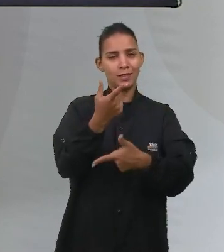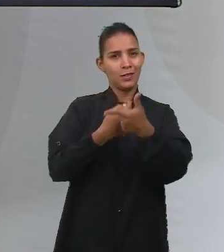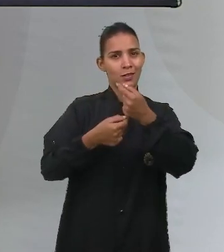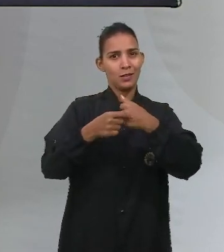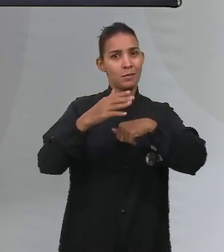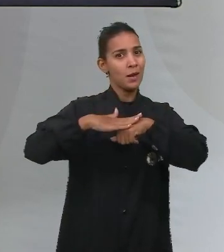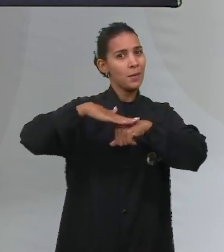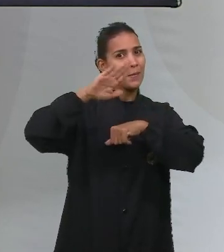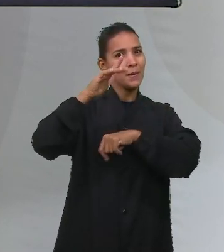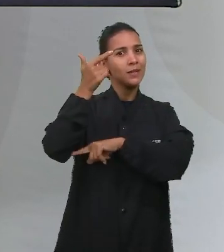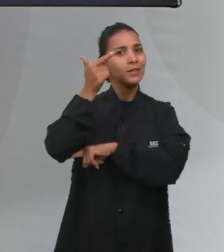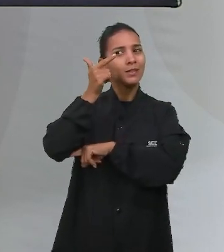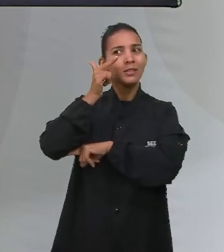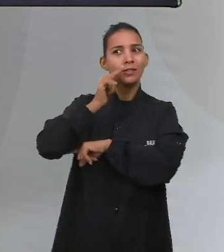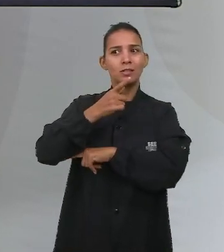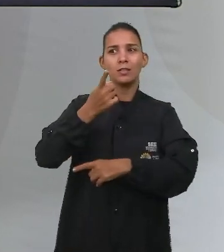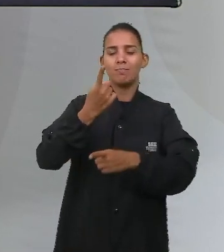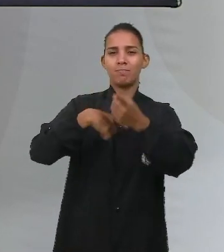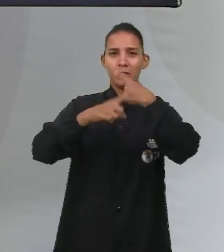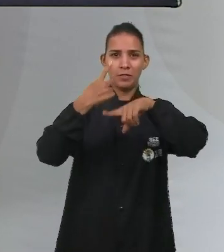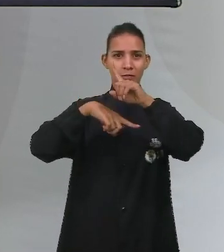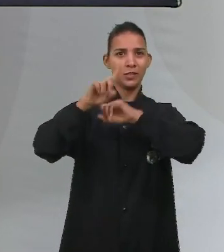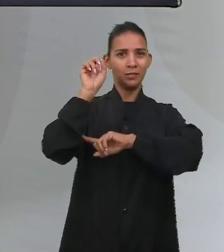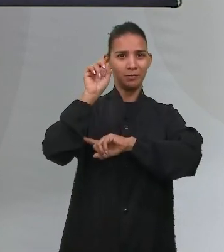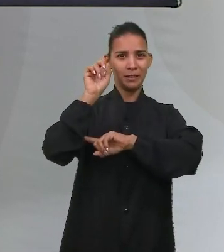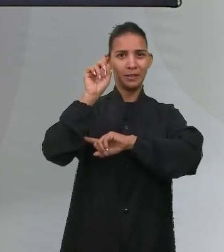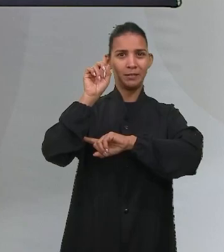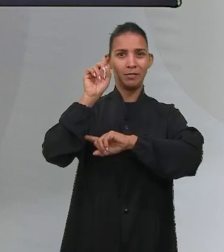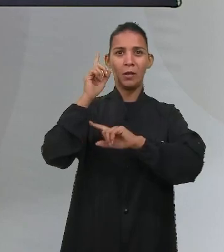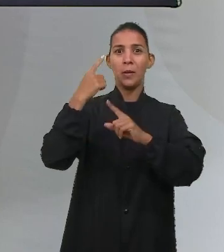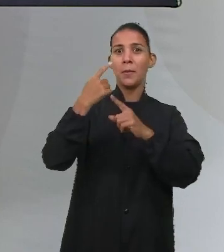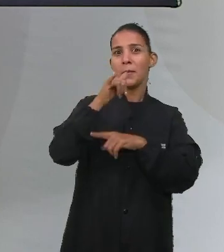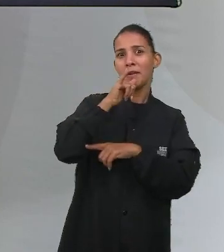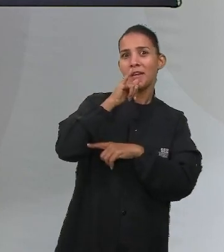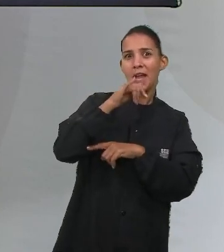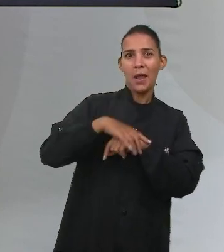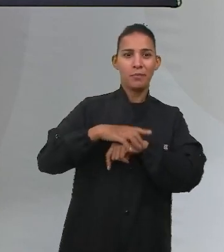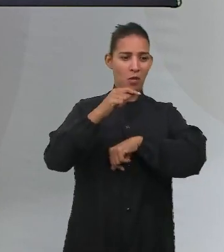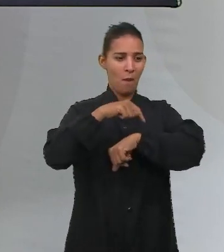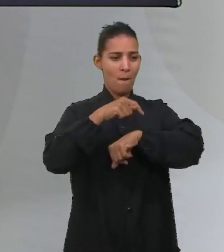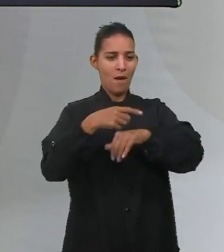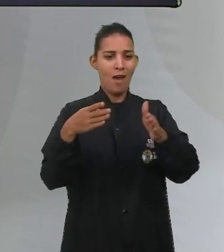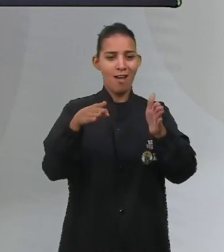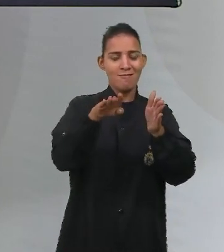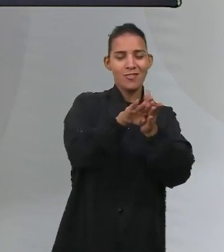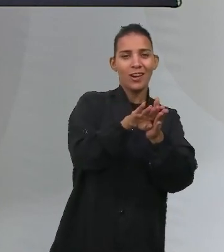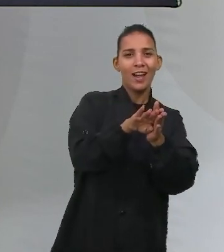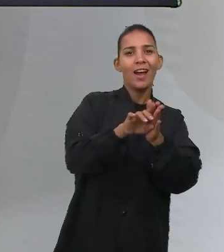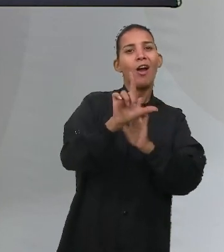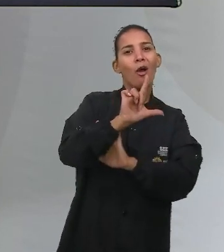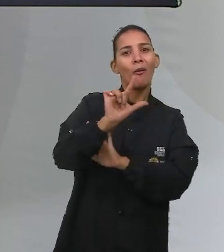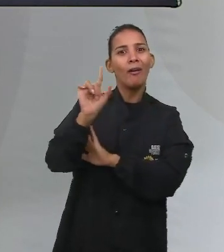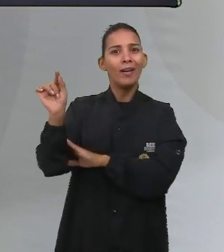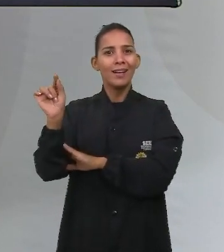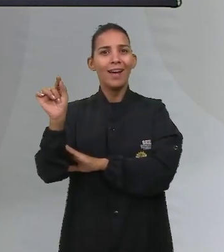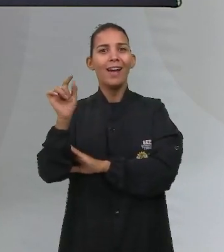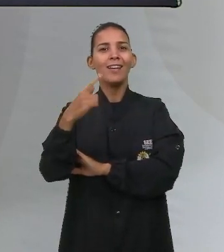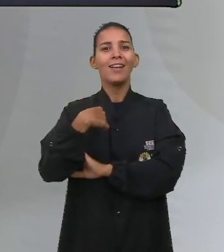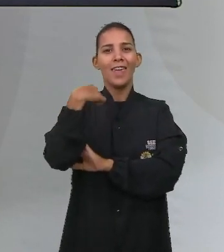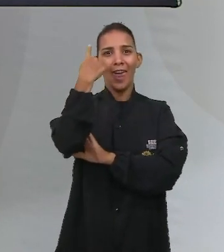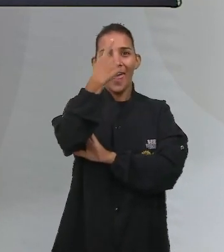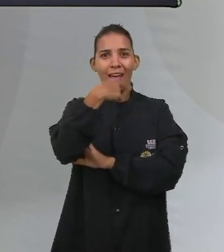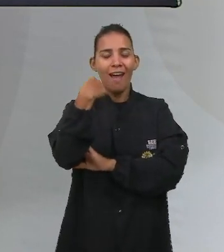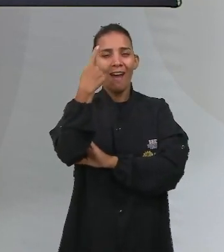aquele tradicional trabalho de o horário de chegada, o horário de saída, cumprimento de carga horária,